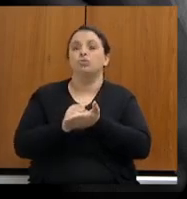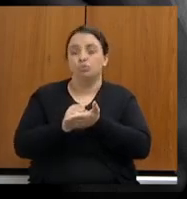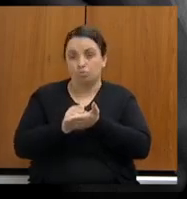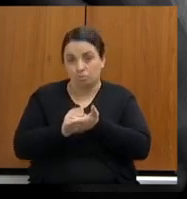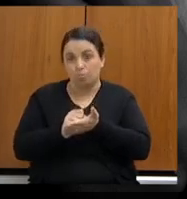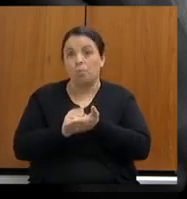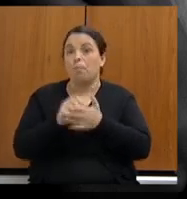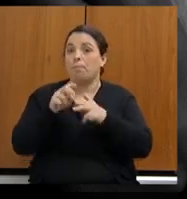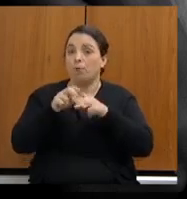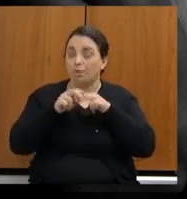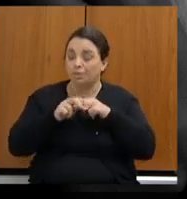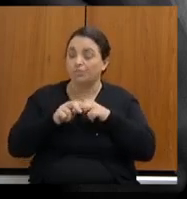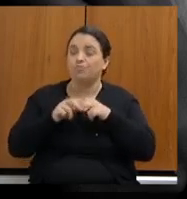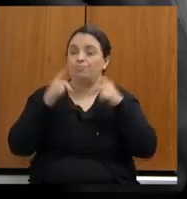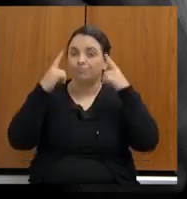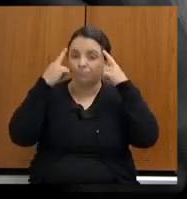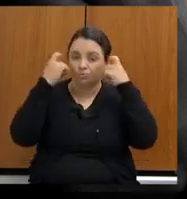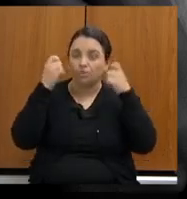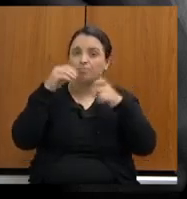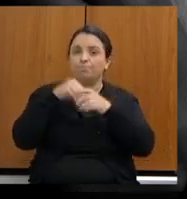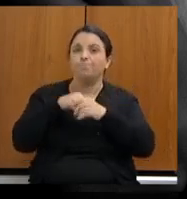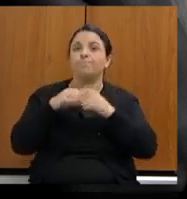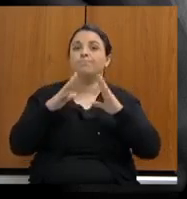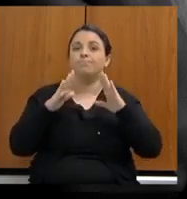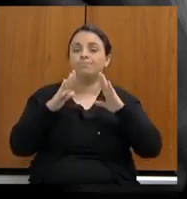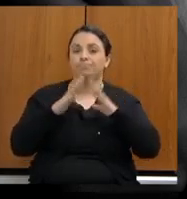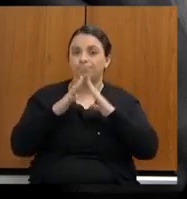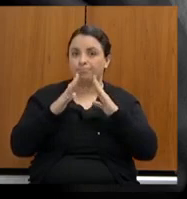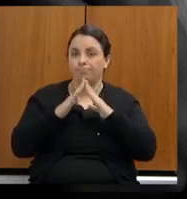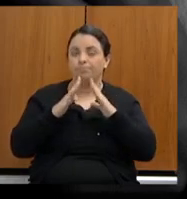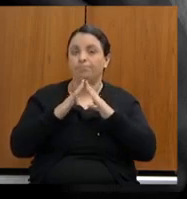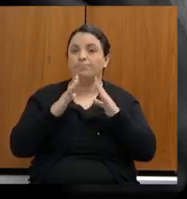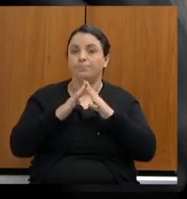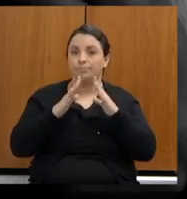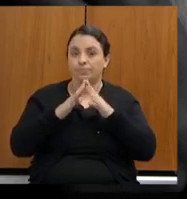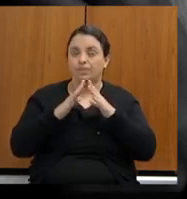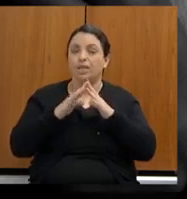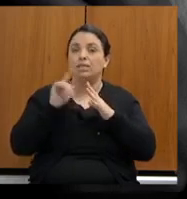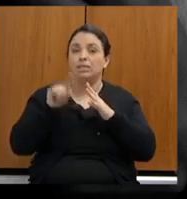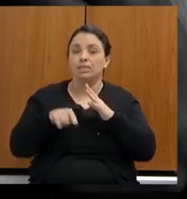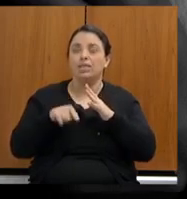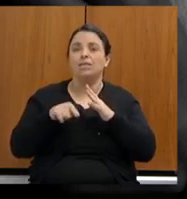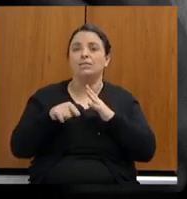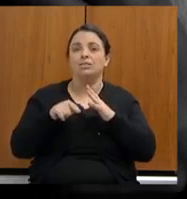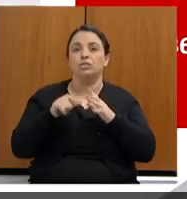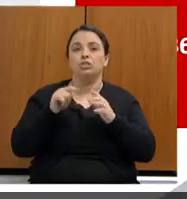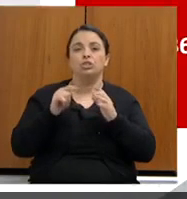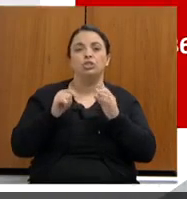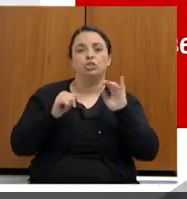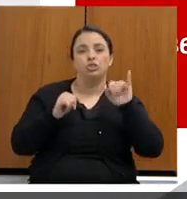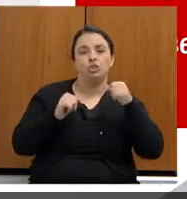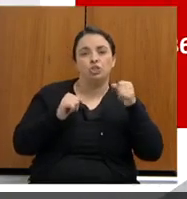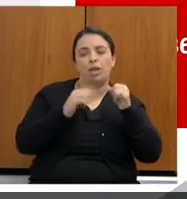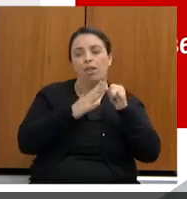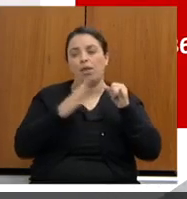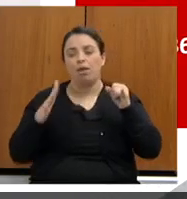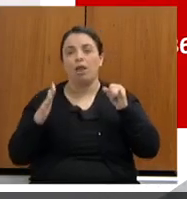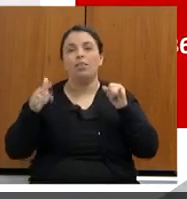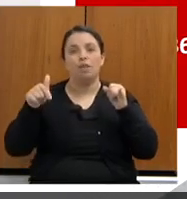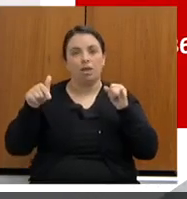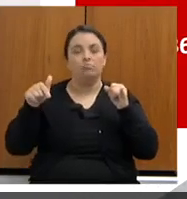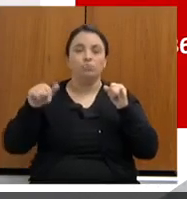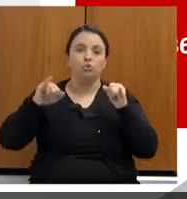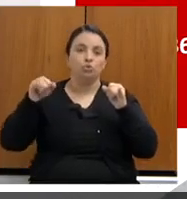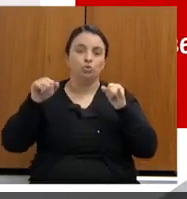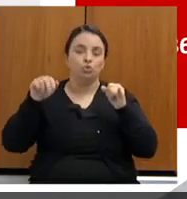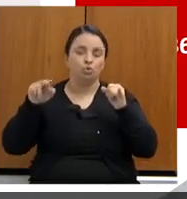violência doméstica contra a família nesse semestre a 21 pode passar é